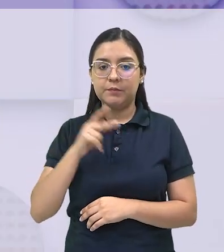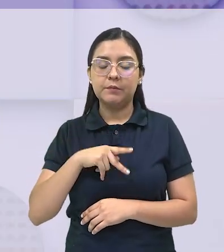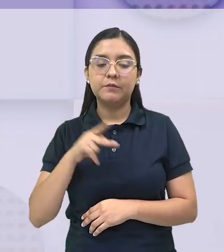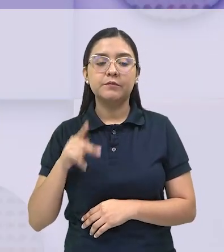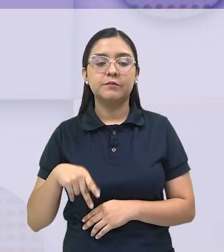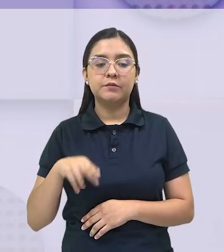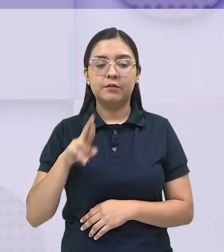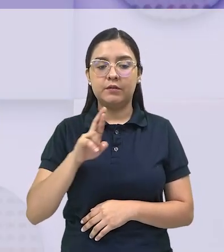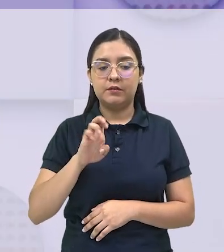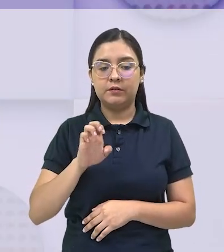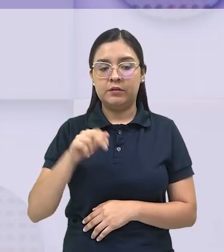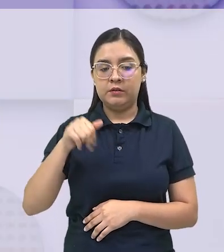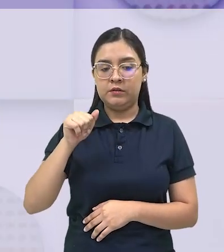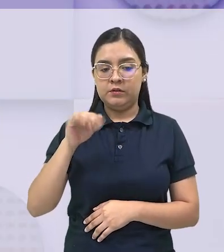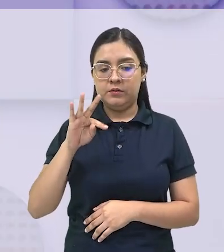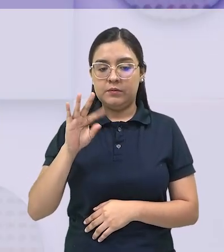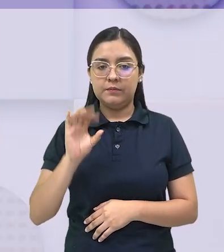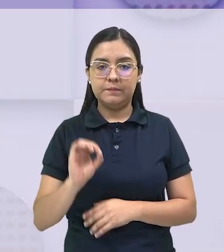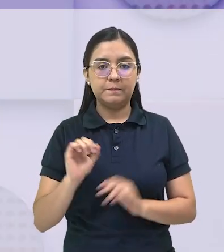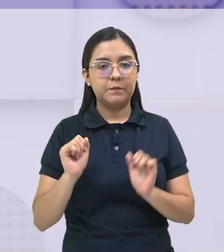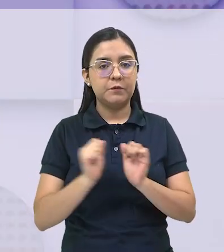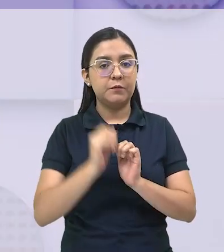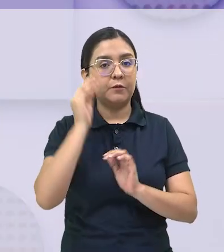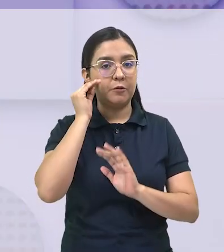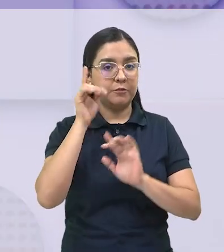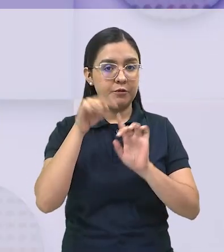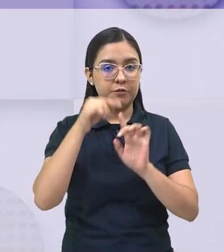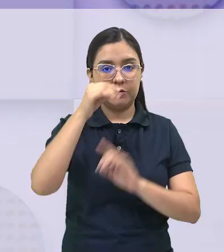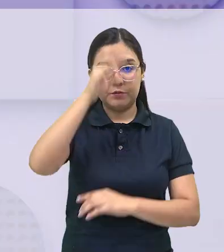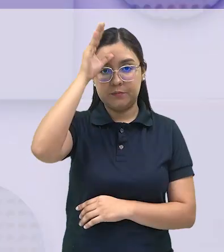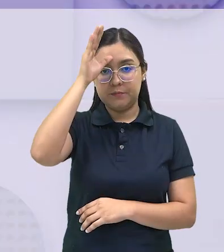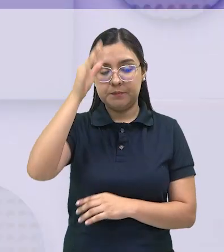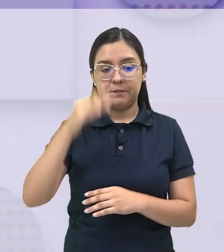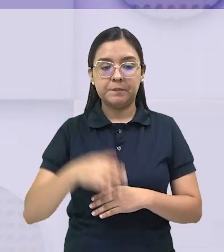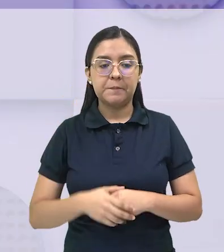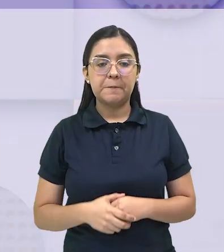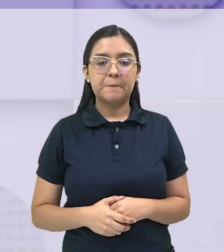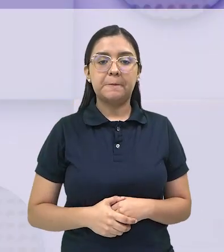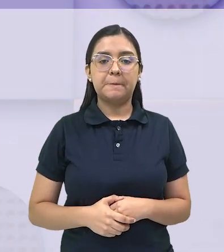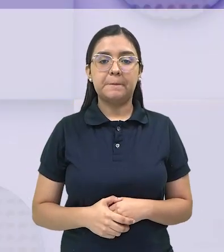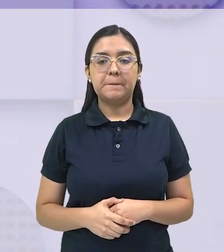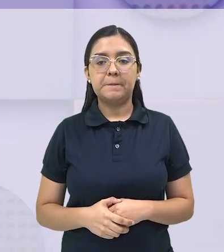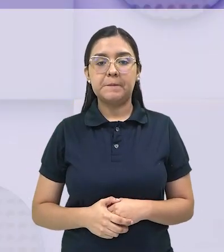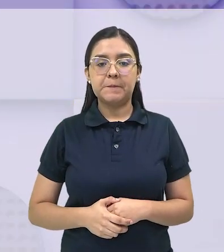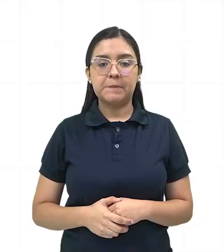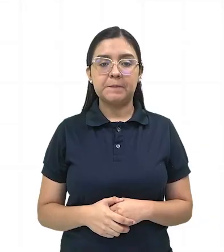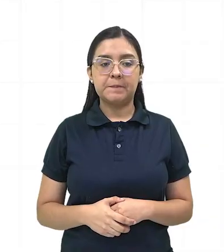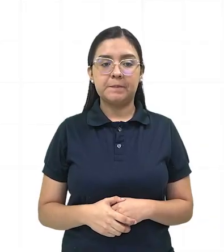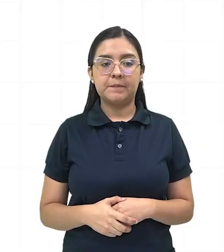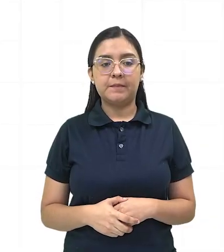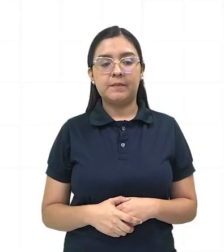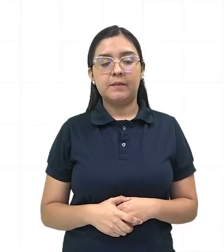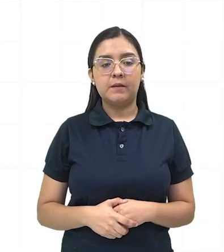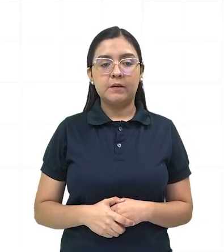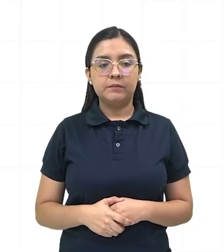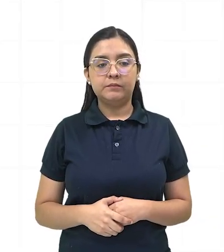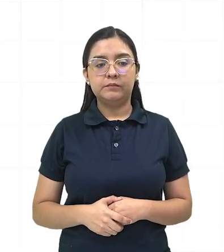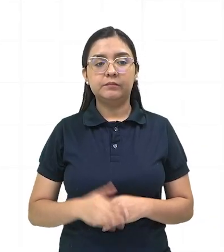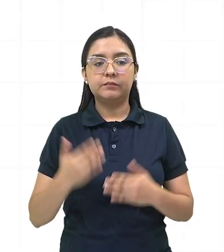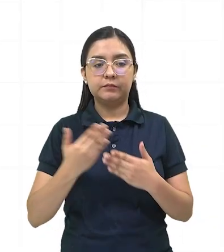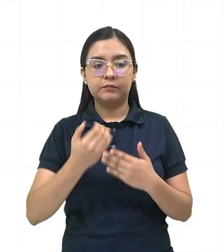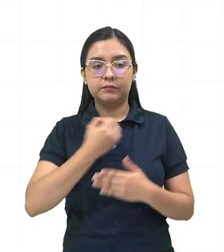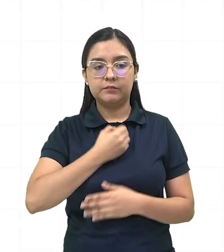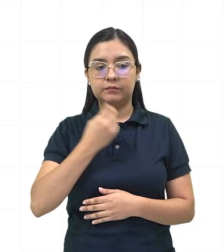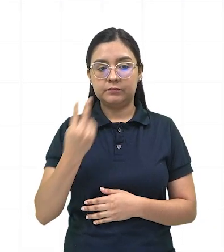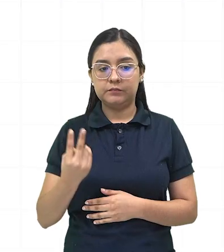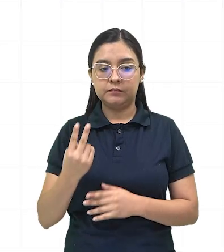professor Renato Souza e vamos juntos dar uma olhada no objeto de conhecimento desta aula? Vamos lá? Aula